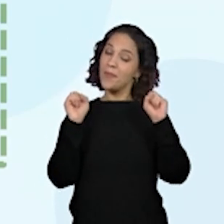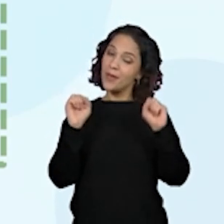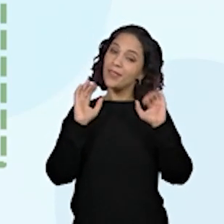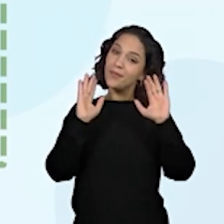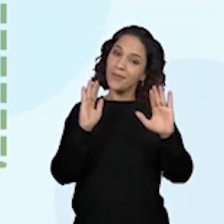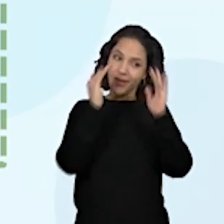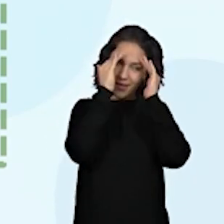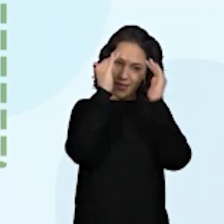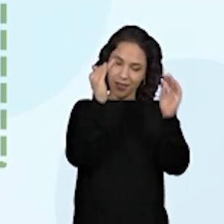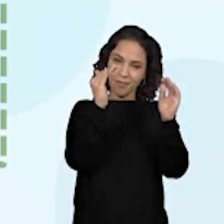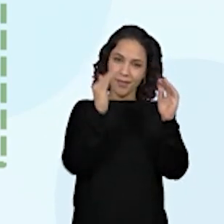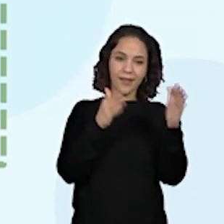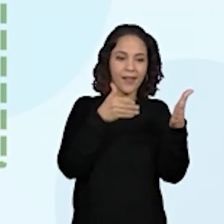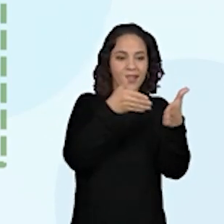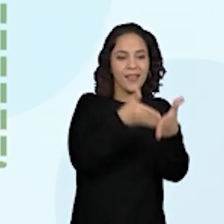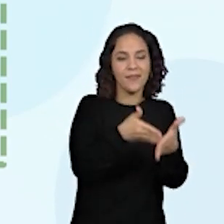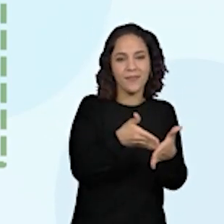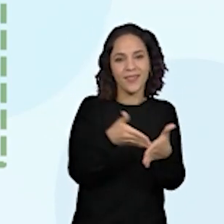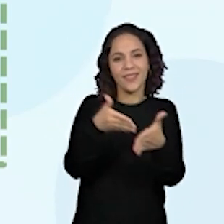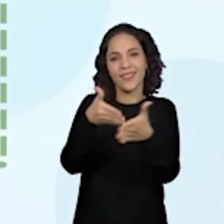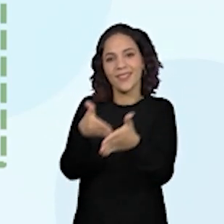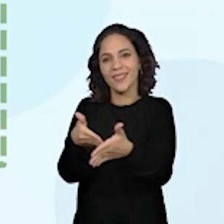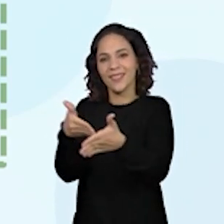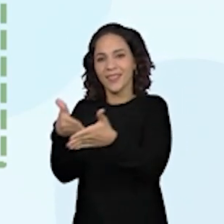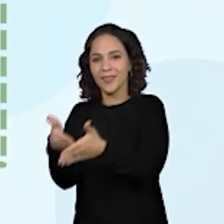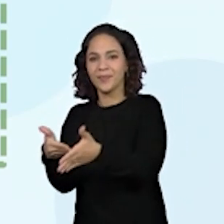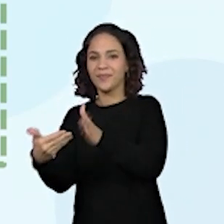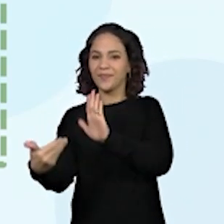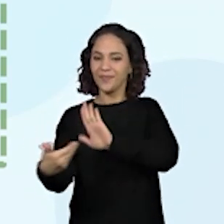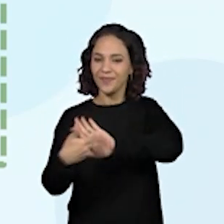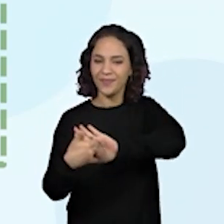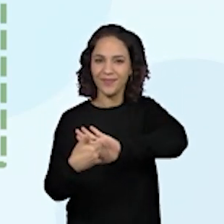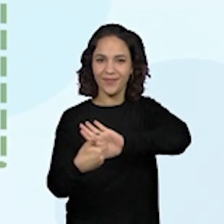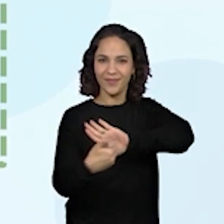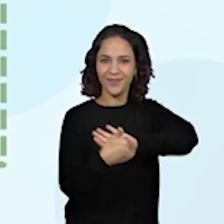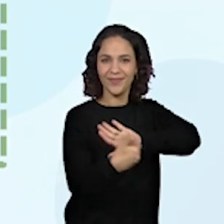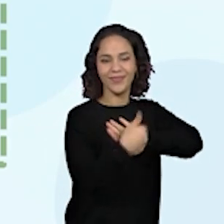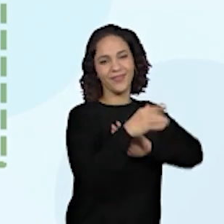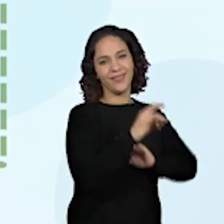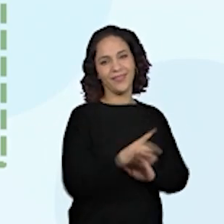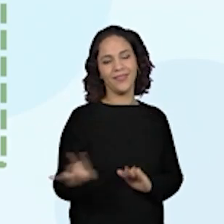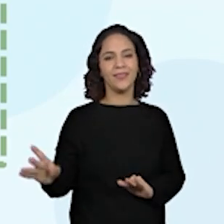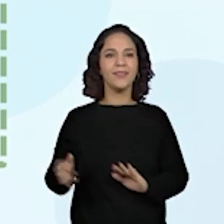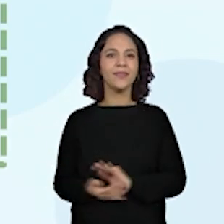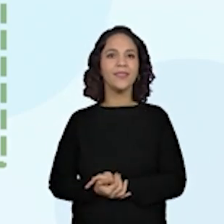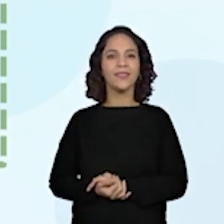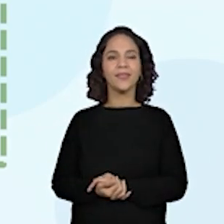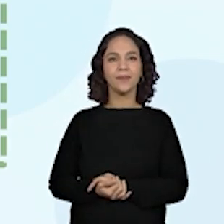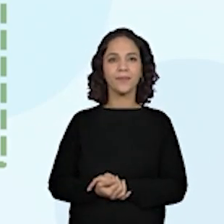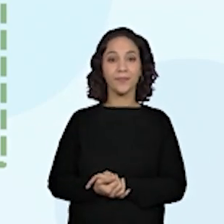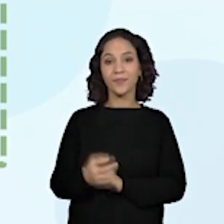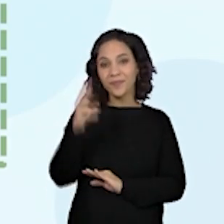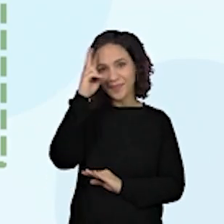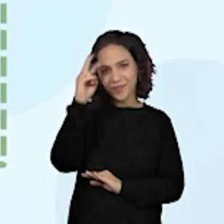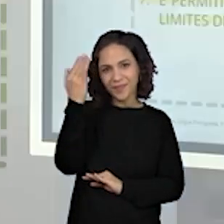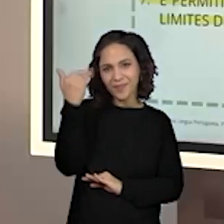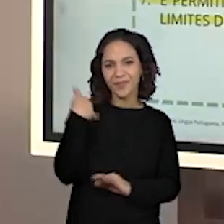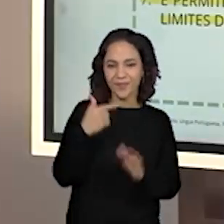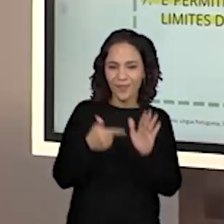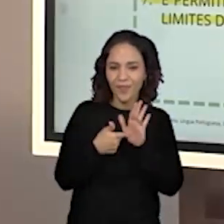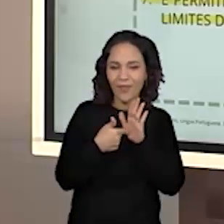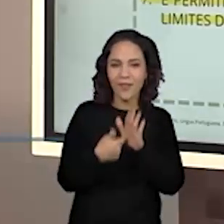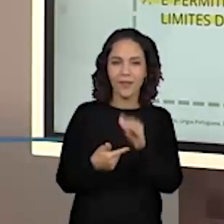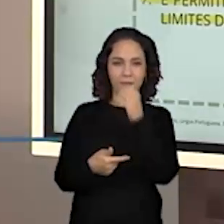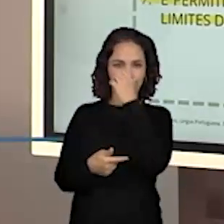respeitando os limites de cada indivíduo. Lembra que na apresentação da sequência, falando